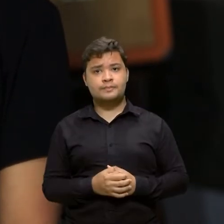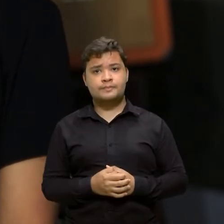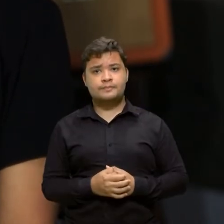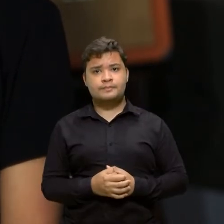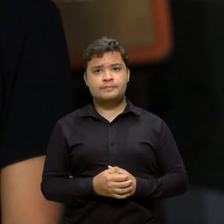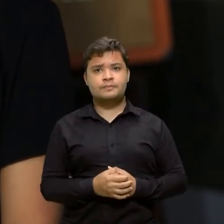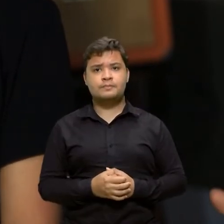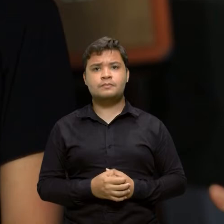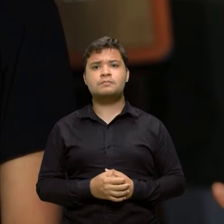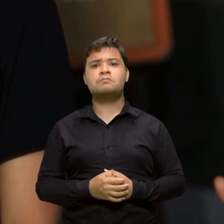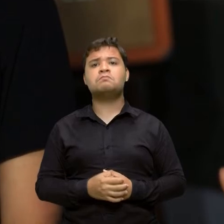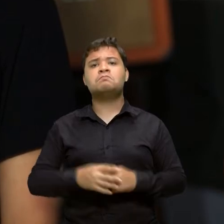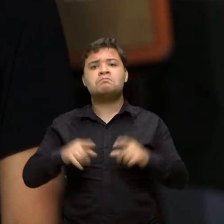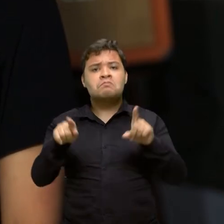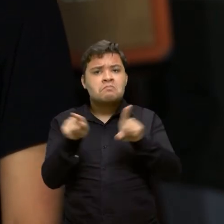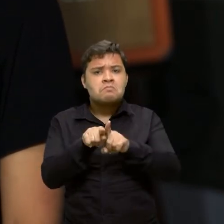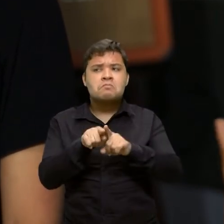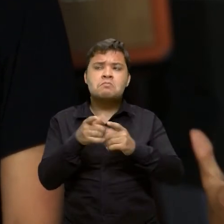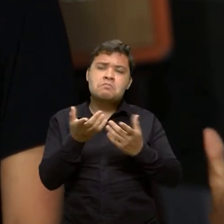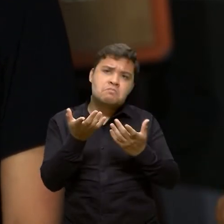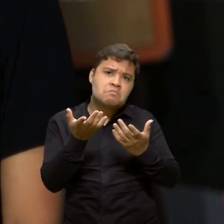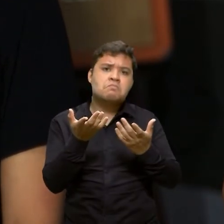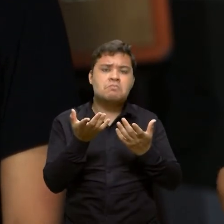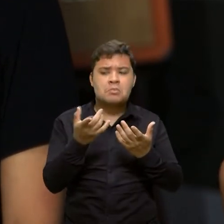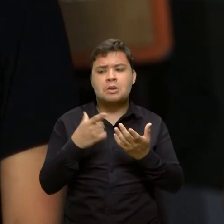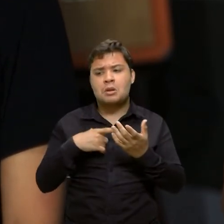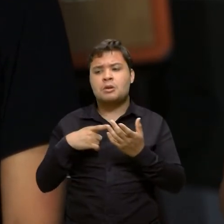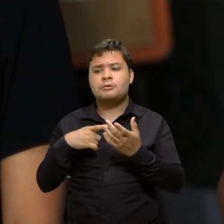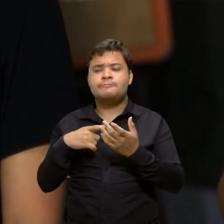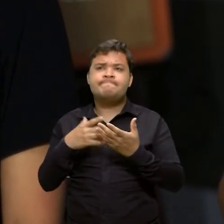e trazendo até coisas